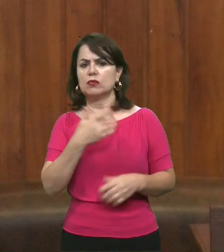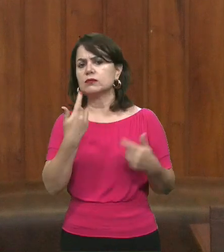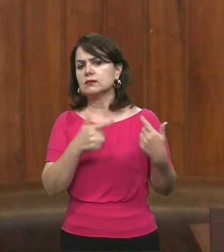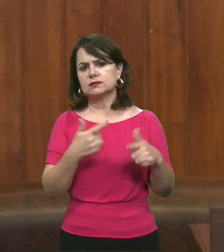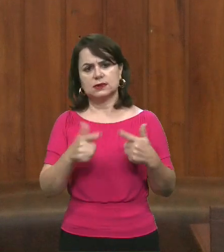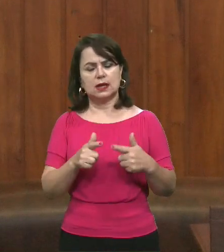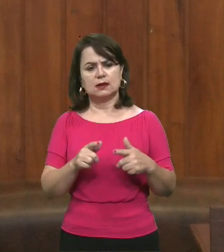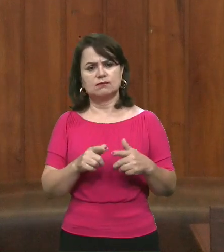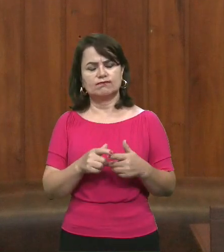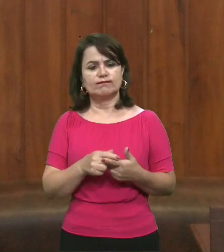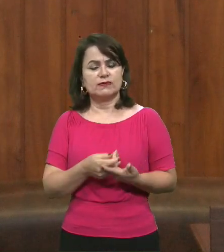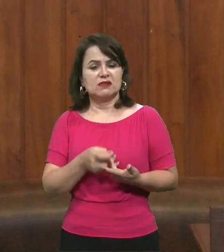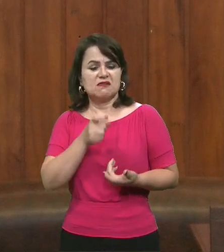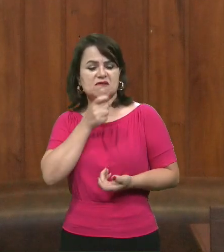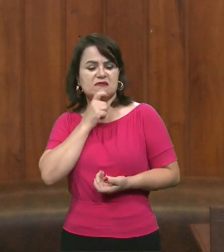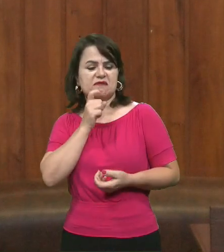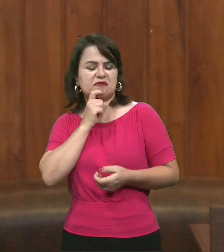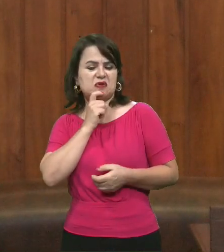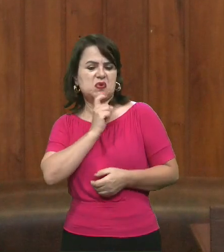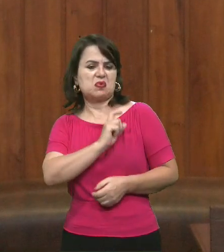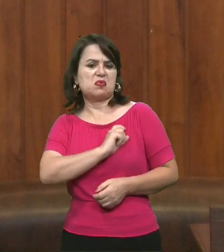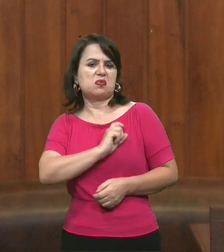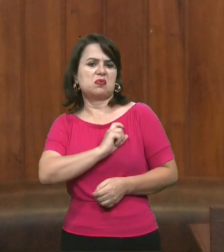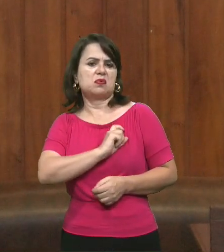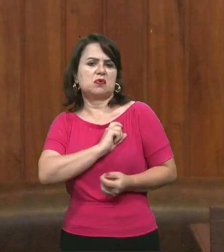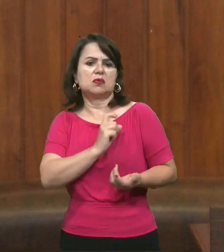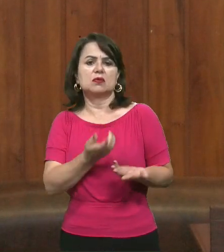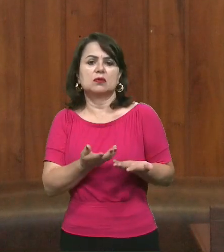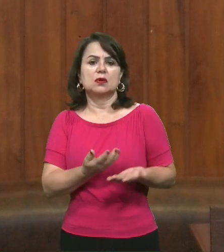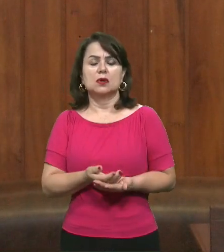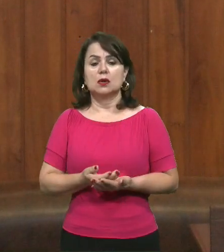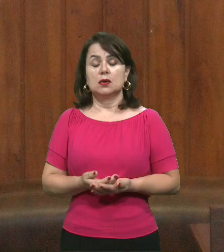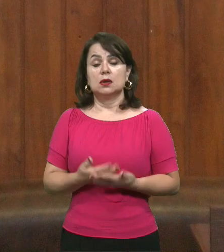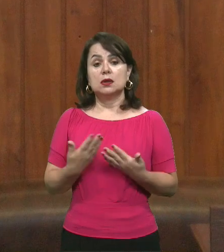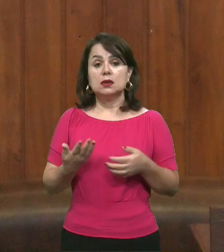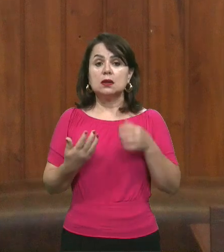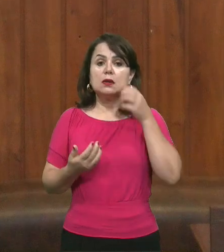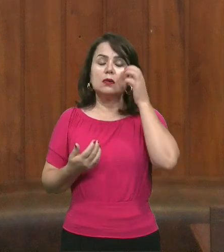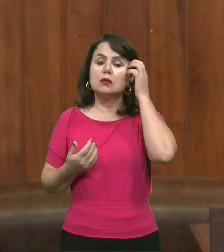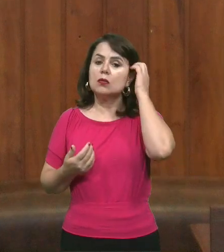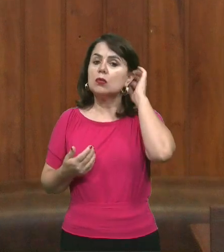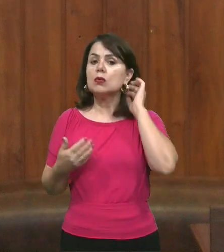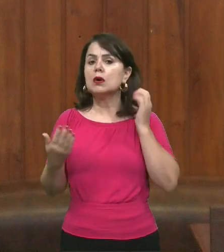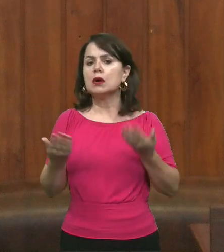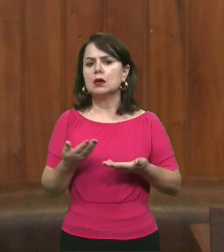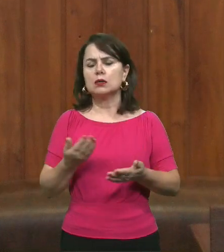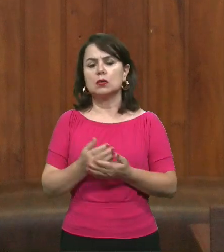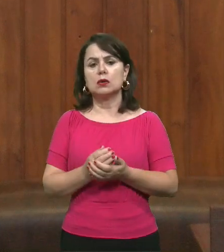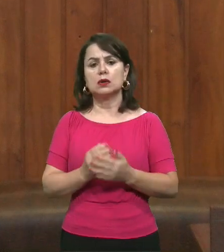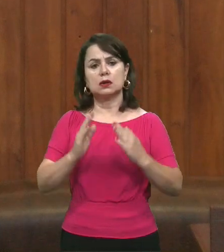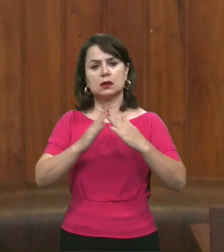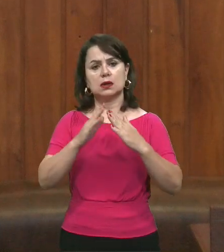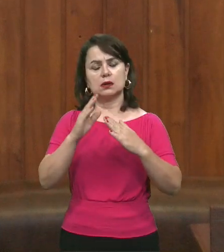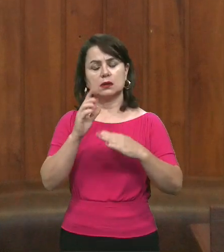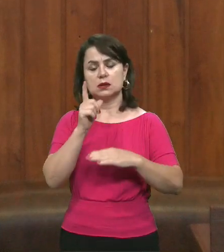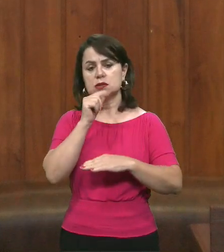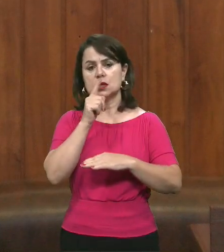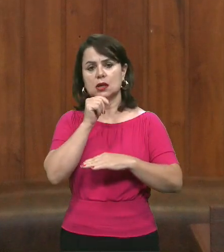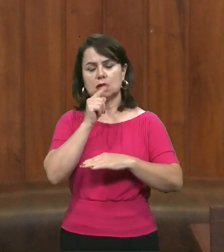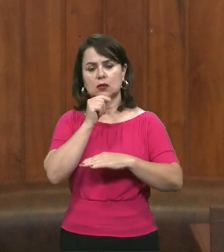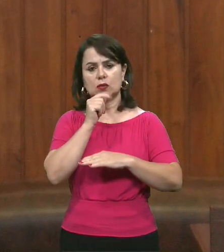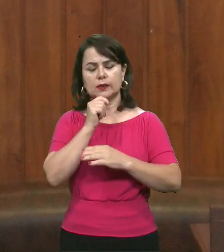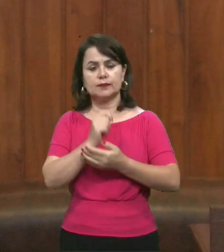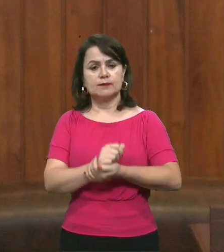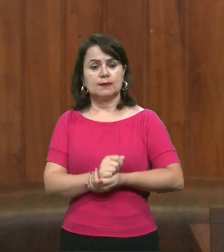insensível, frio, calculista. Ele só deu uma balançada, Camarinha, nessa concessão do DAE. Ele perdeu a